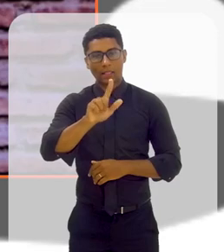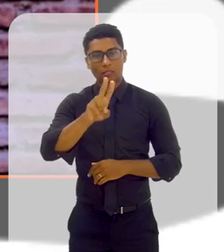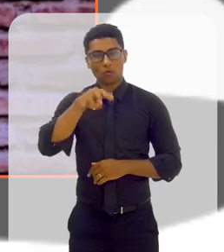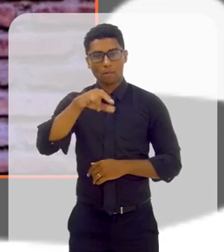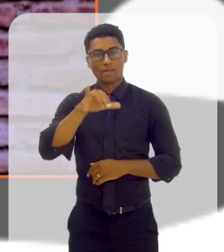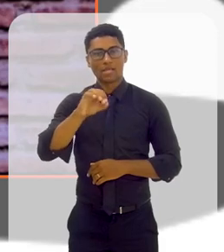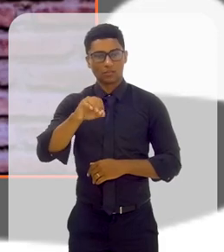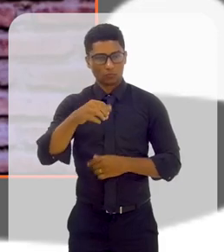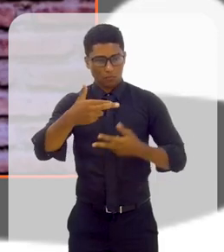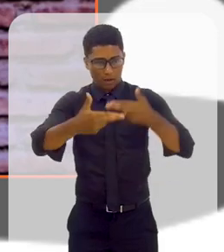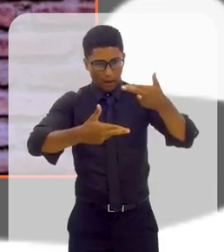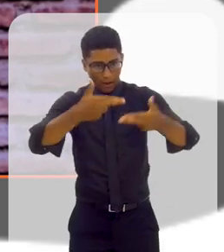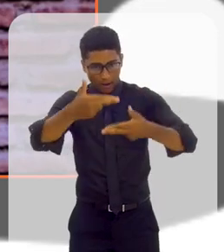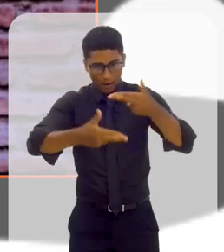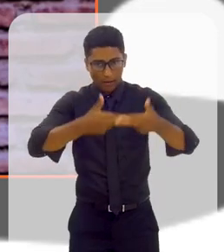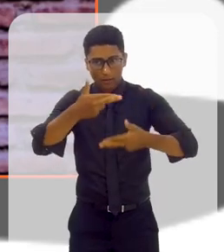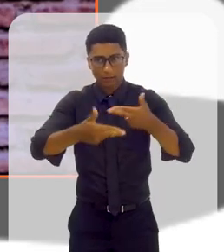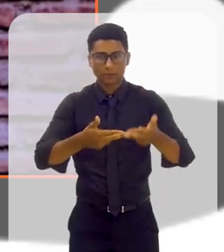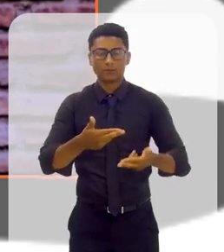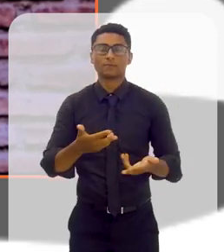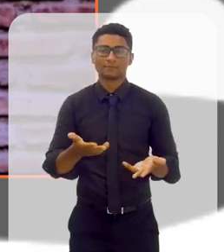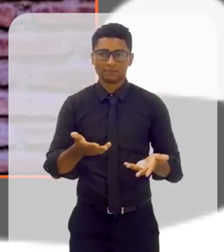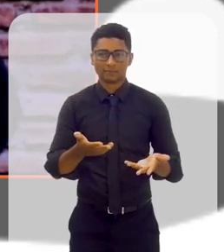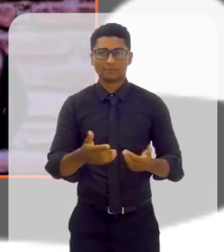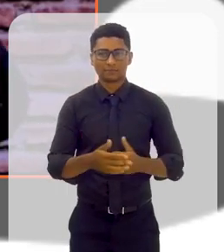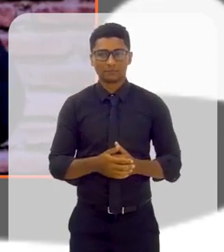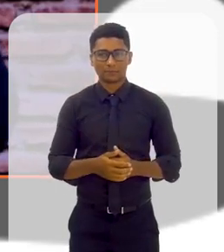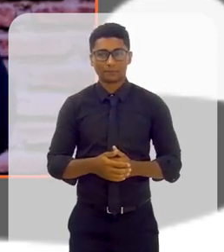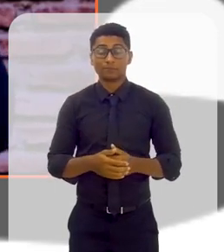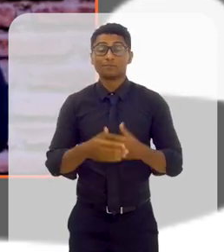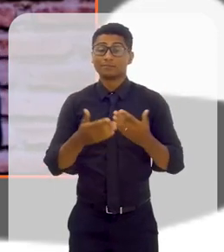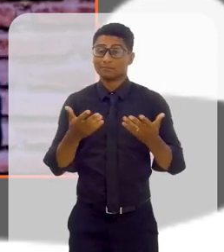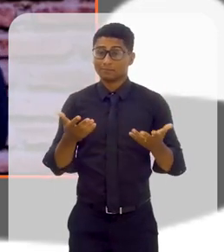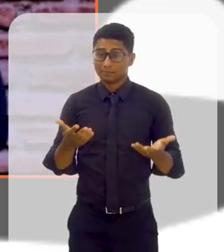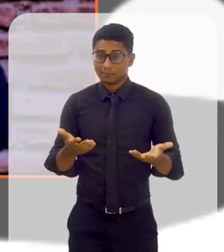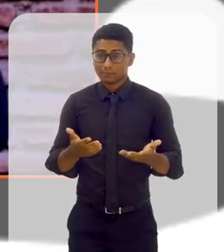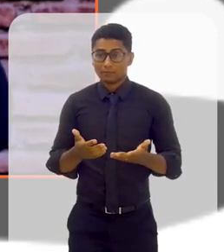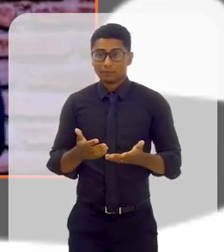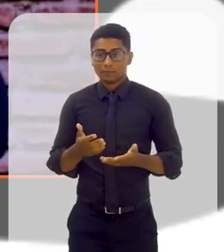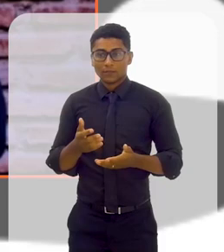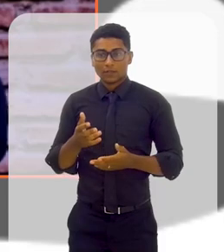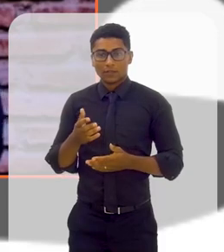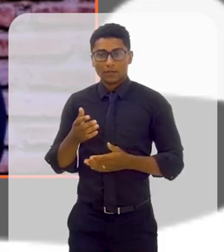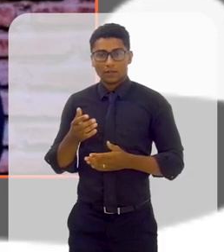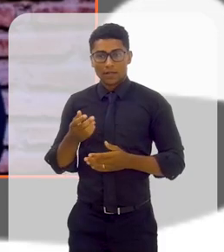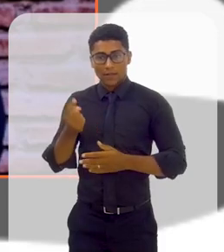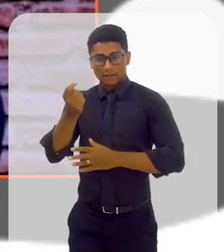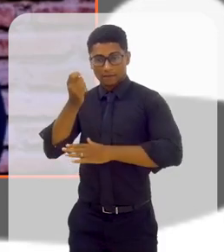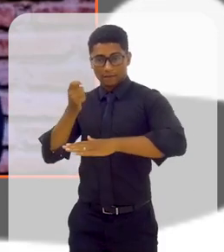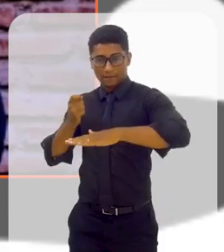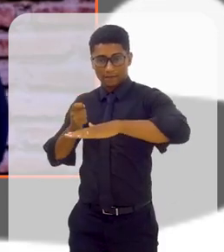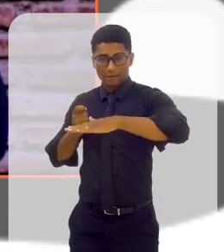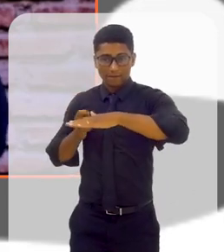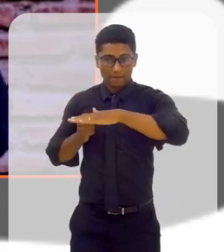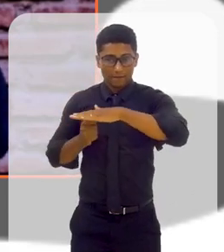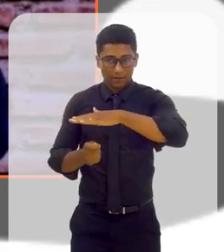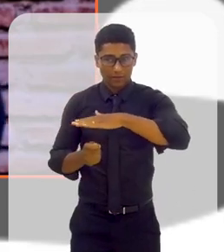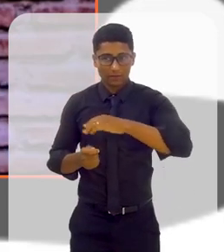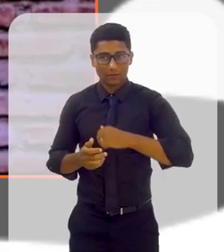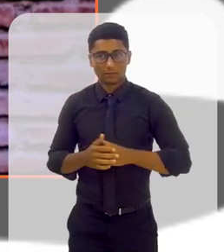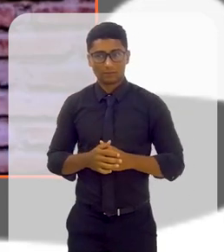do alumínio reciclado, pegando o exemplo do alumínio, essa geração de investimento lá na